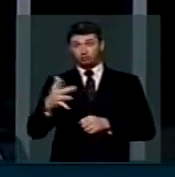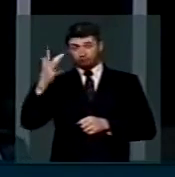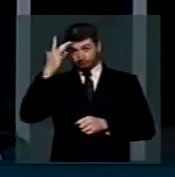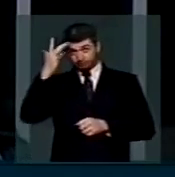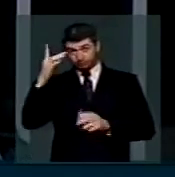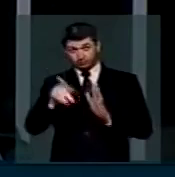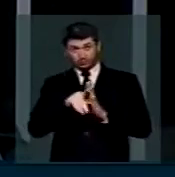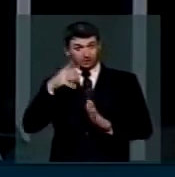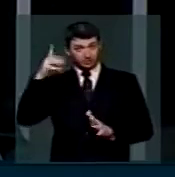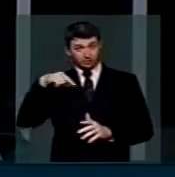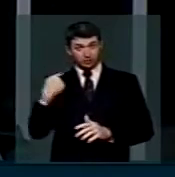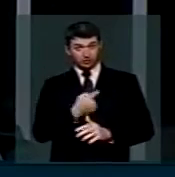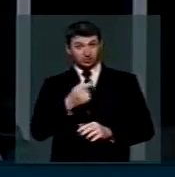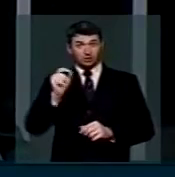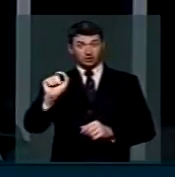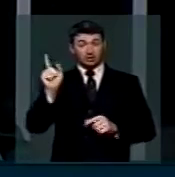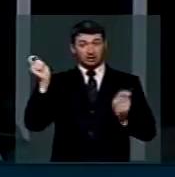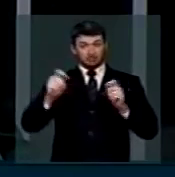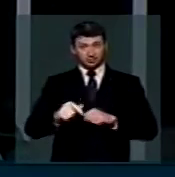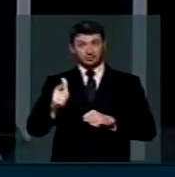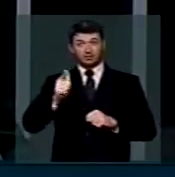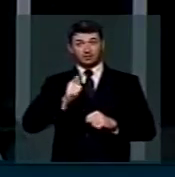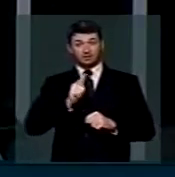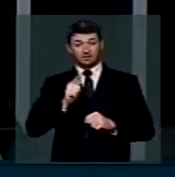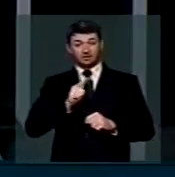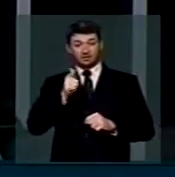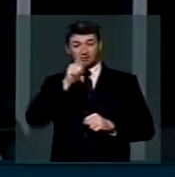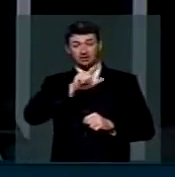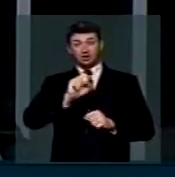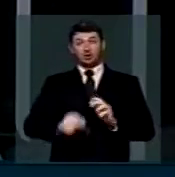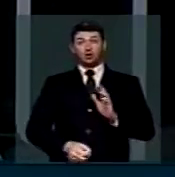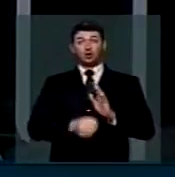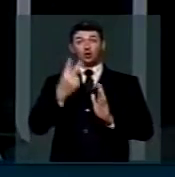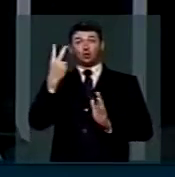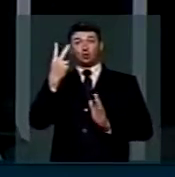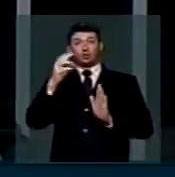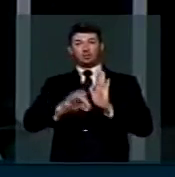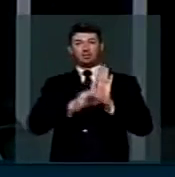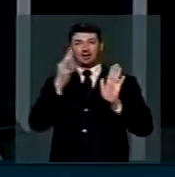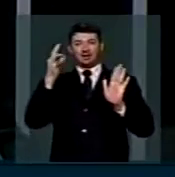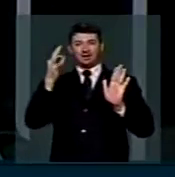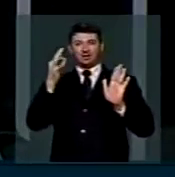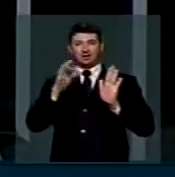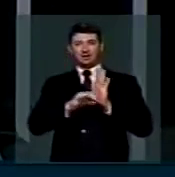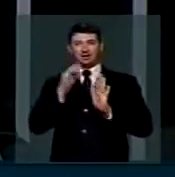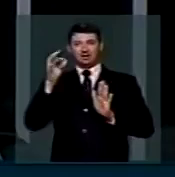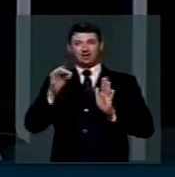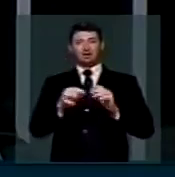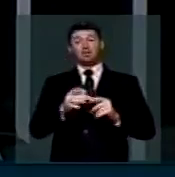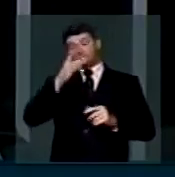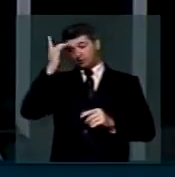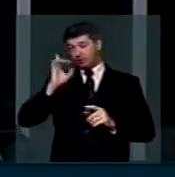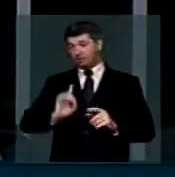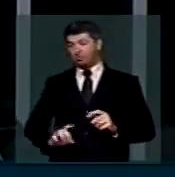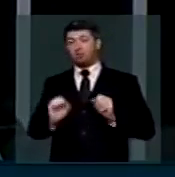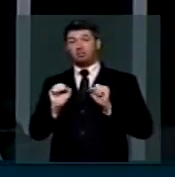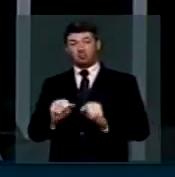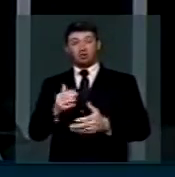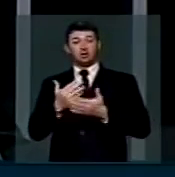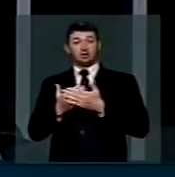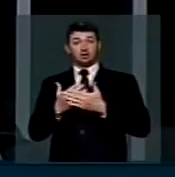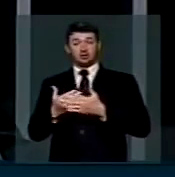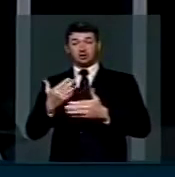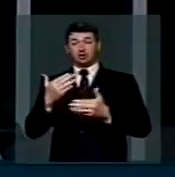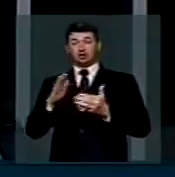política do nosso governo a possibilidade da dupla matrícula para que os estudantes com deficiência possam estudar na